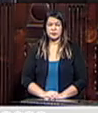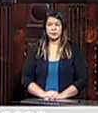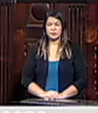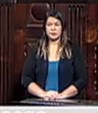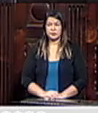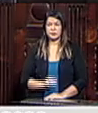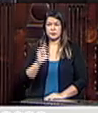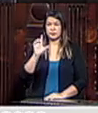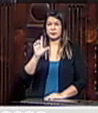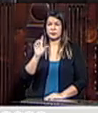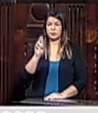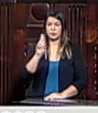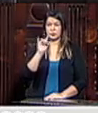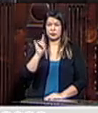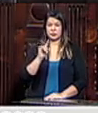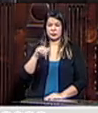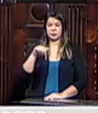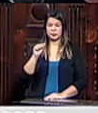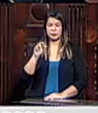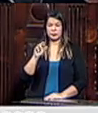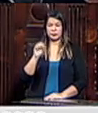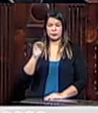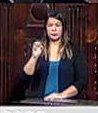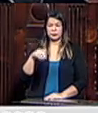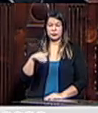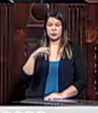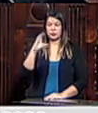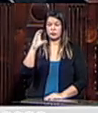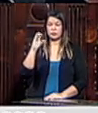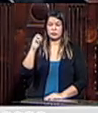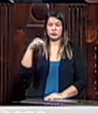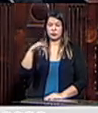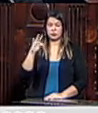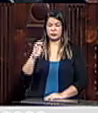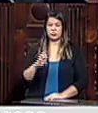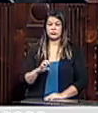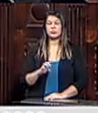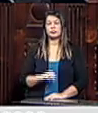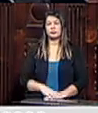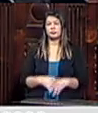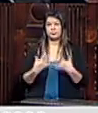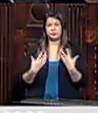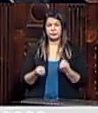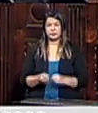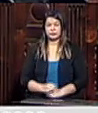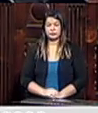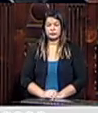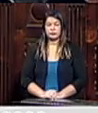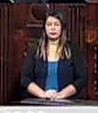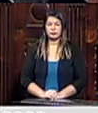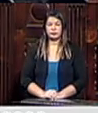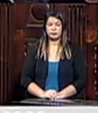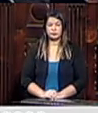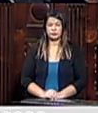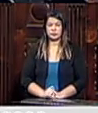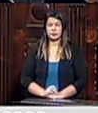Deputado Luiz Martins. Deputado Conte Bittencourt. Favorável, senhor presidente.